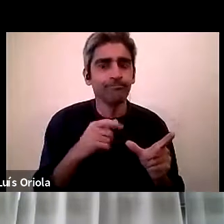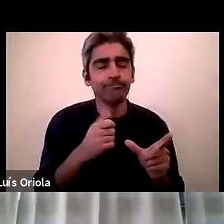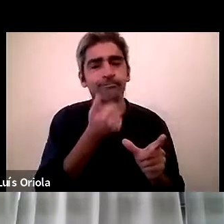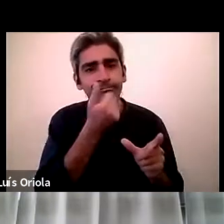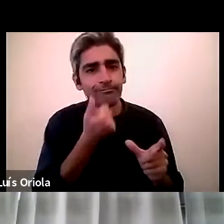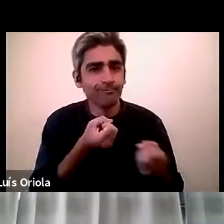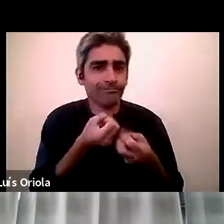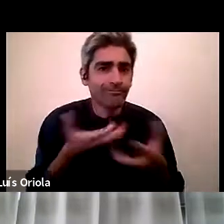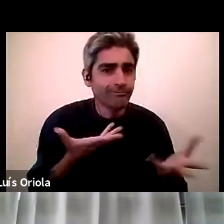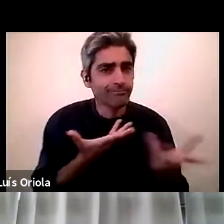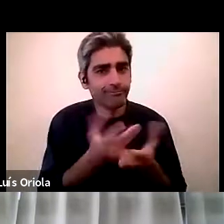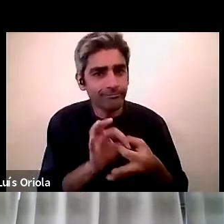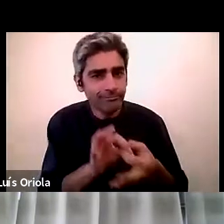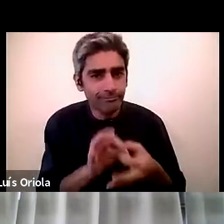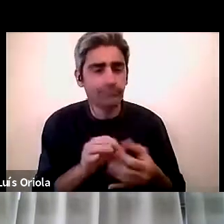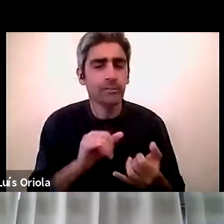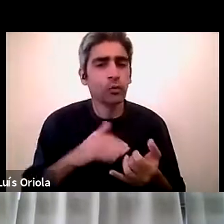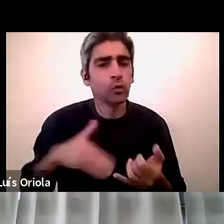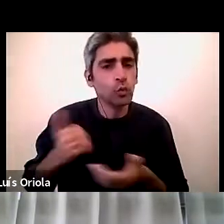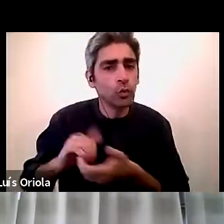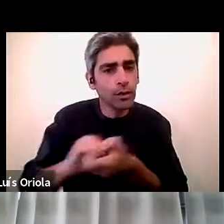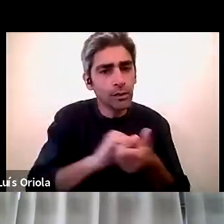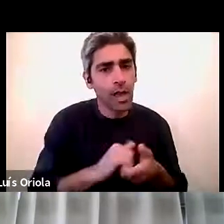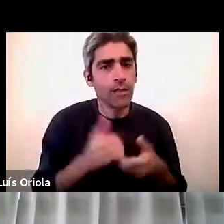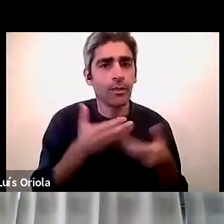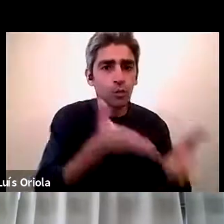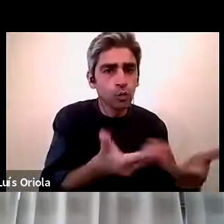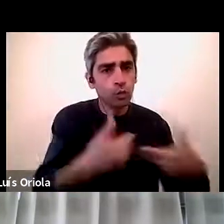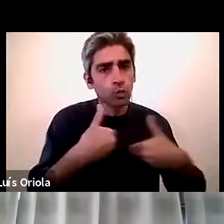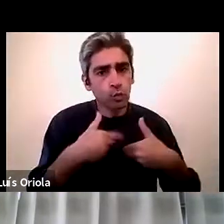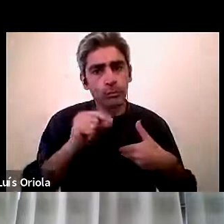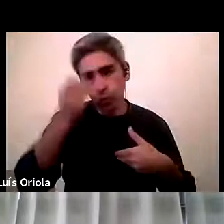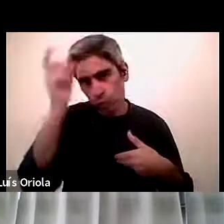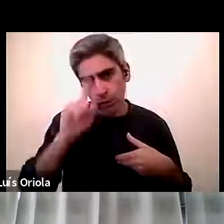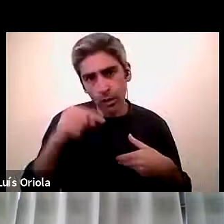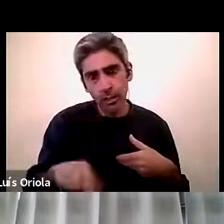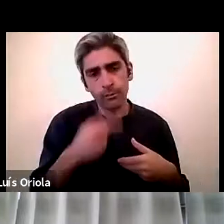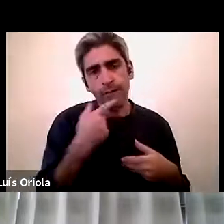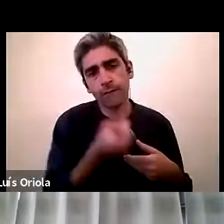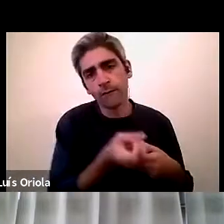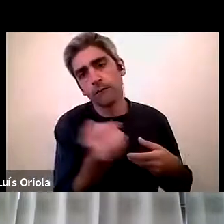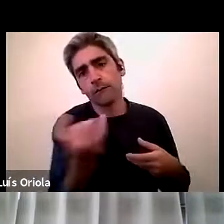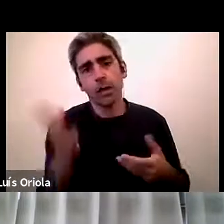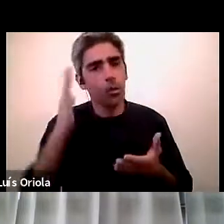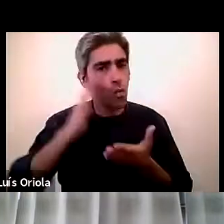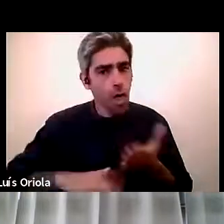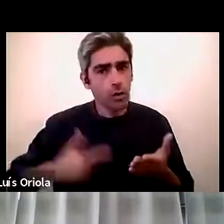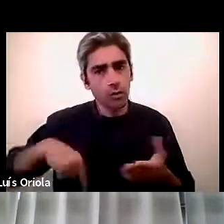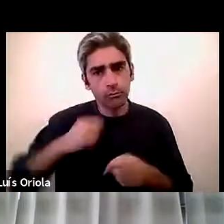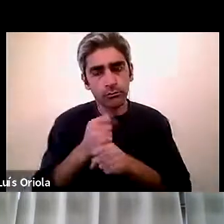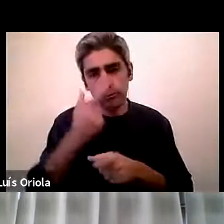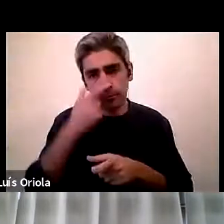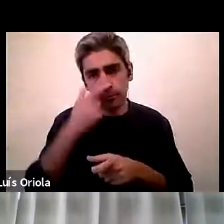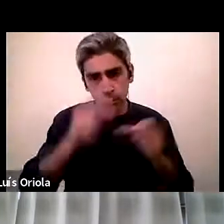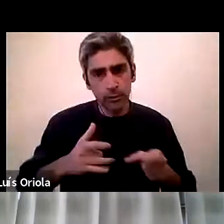empatia, solidariedade, ajuda e, para além disso, também não esquecer que também temos um conjunto de colegas e também daqueles que servimos, de empresas